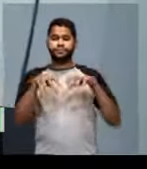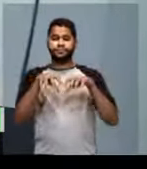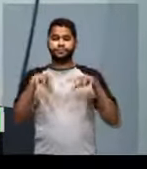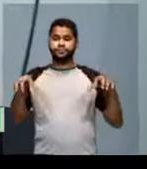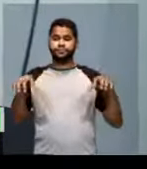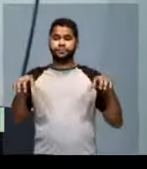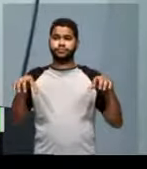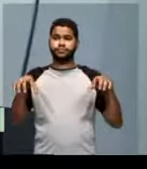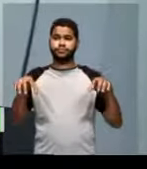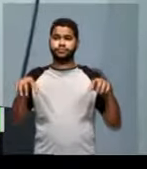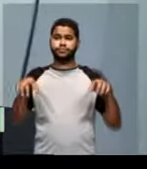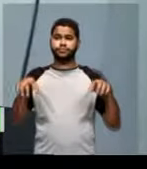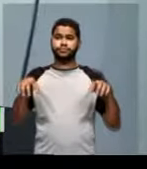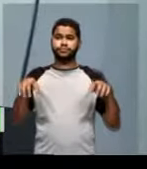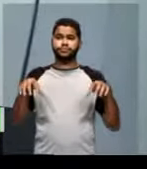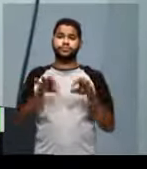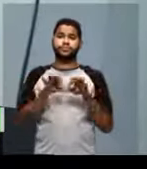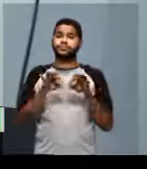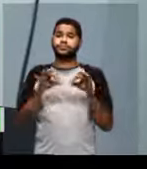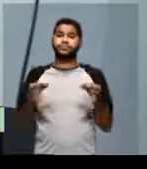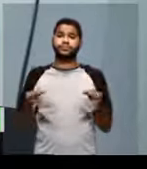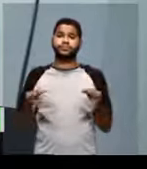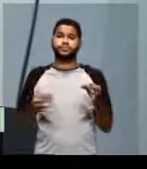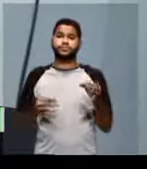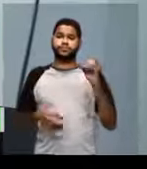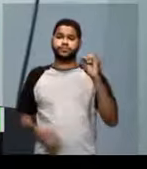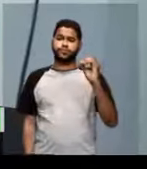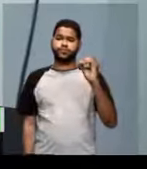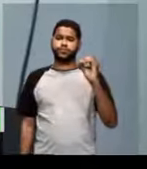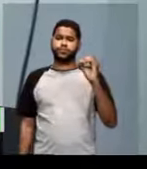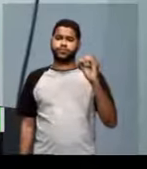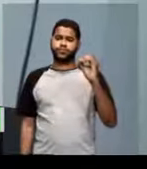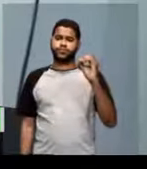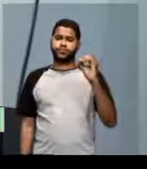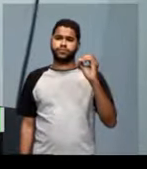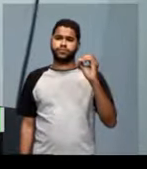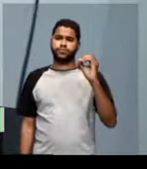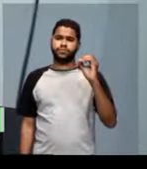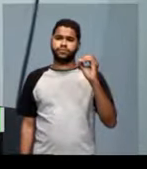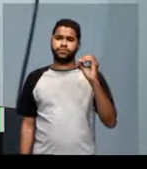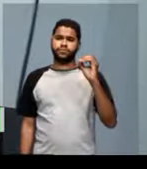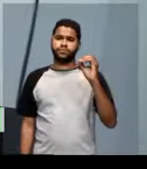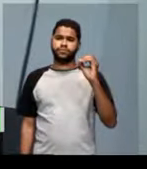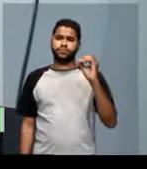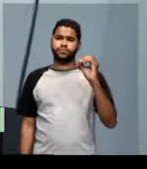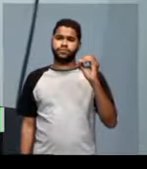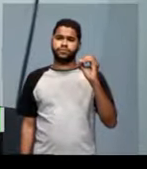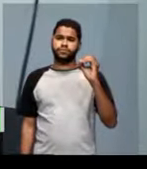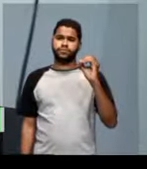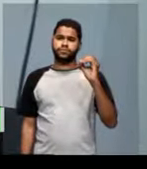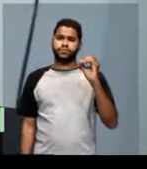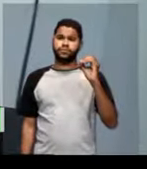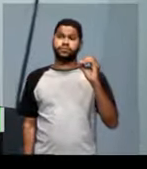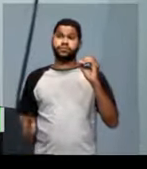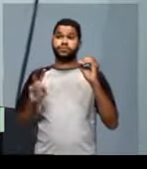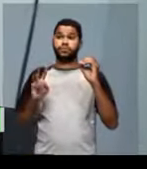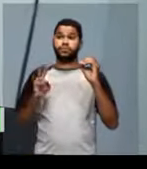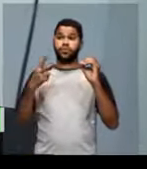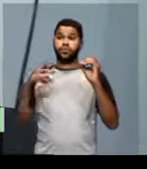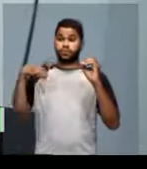Separadamente, olha, essa é uma substância simples, só é formada por um elemento, um átomo, tá? Se eu tivesse